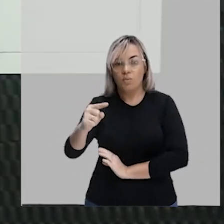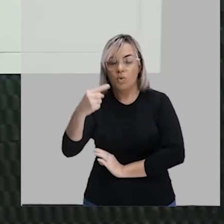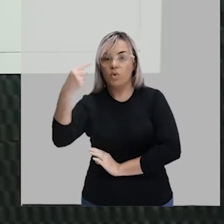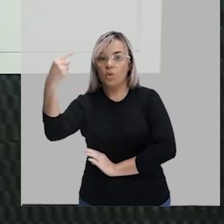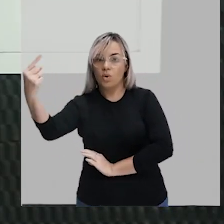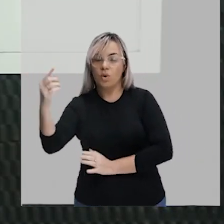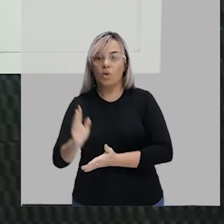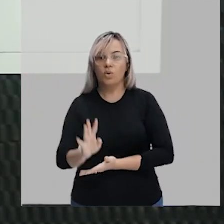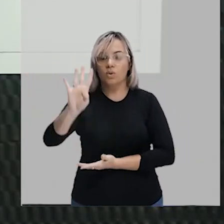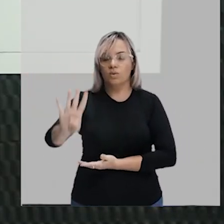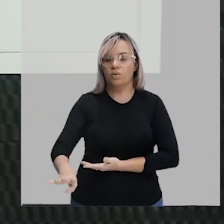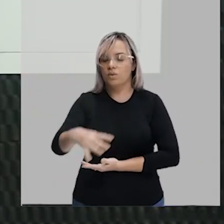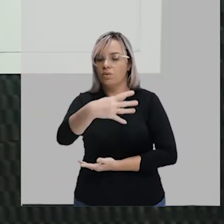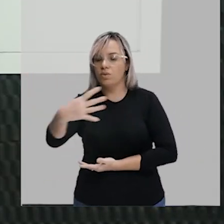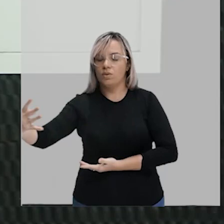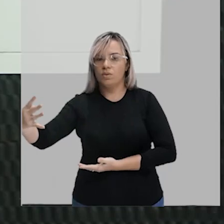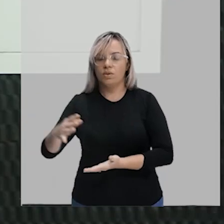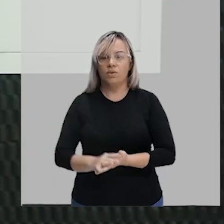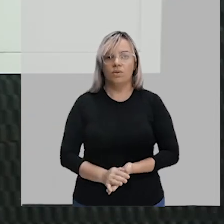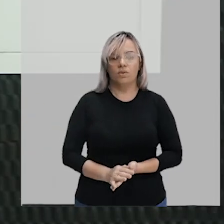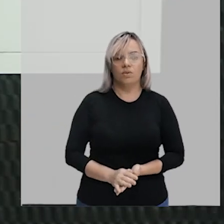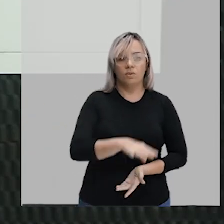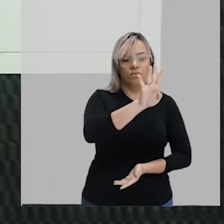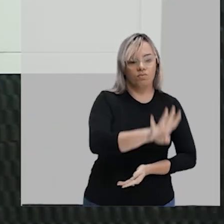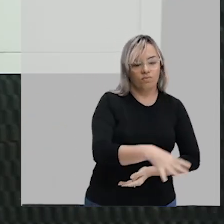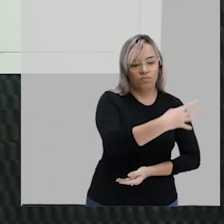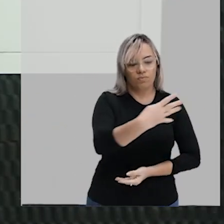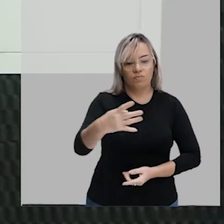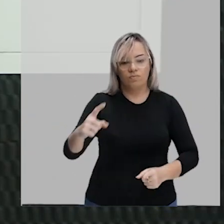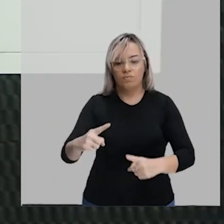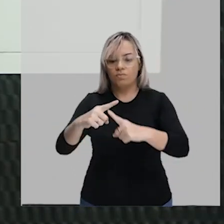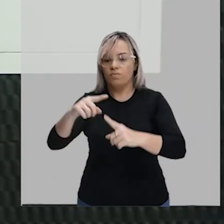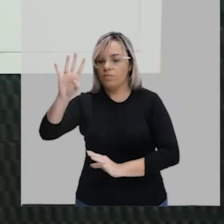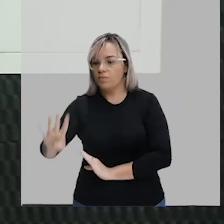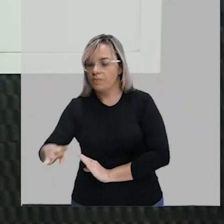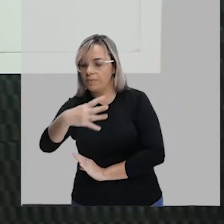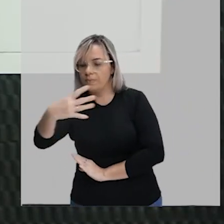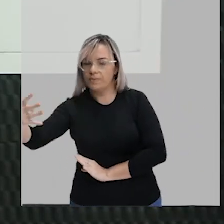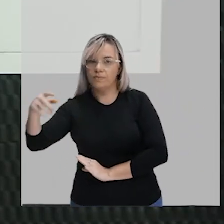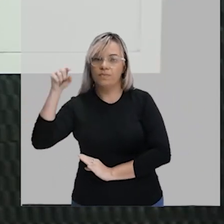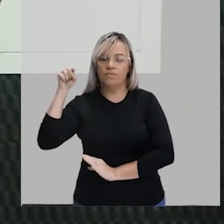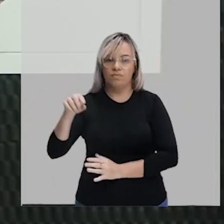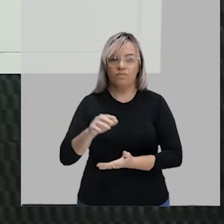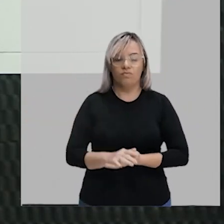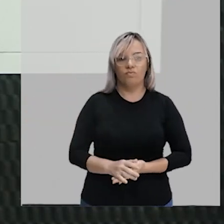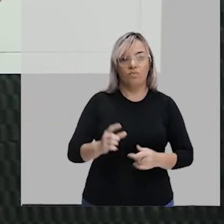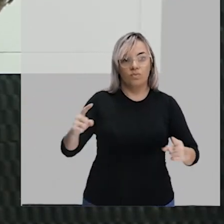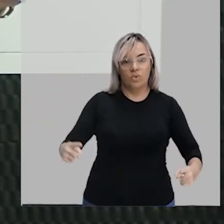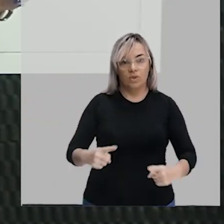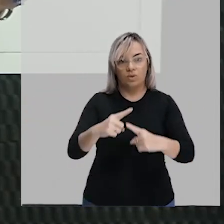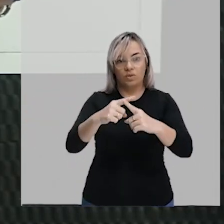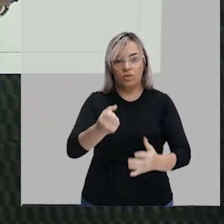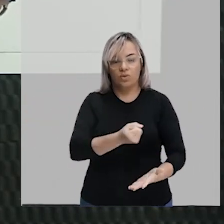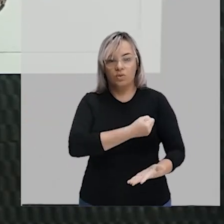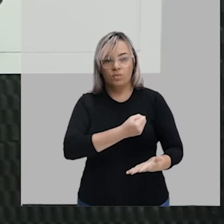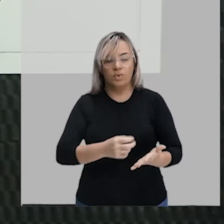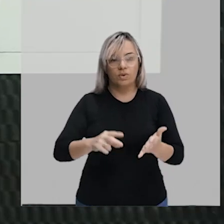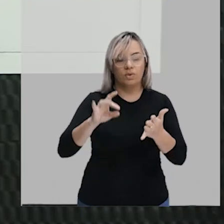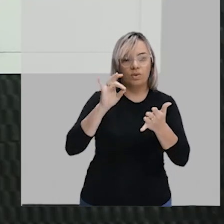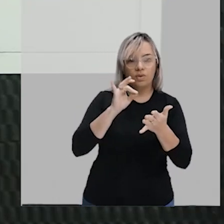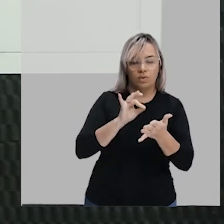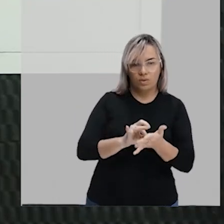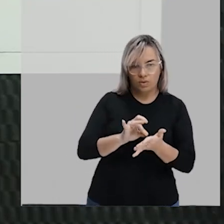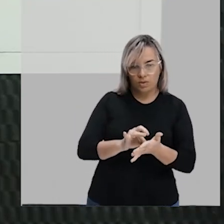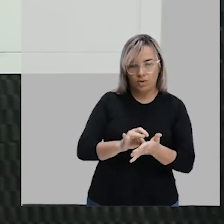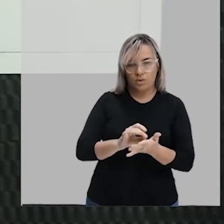outra matriz. Multiplicação entre matrizes, tá? Vimos a aula de multiplicação de número real, um